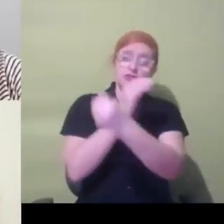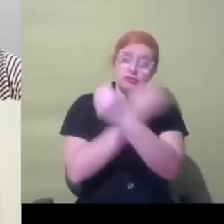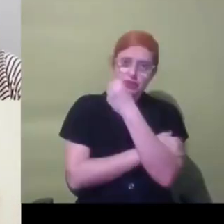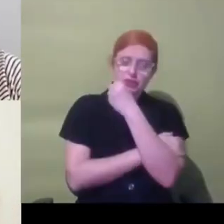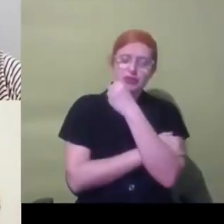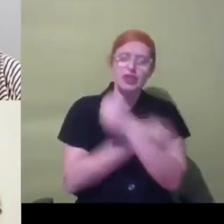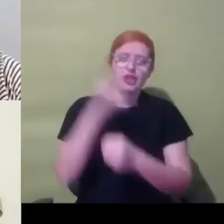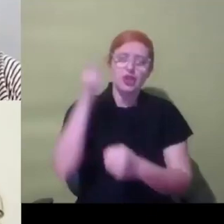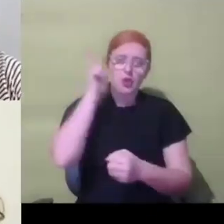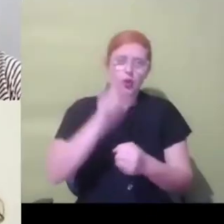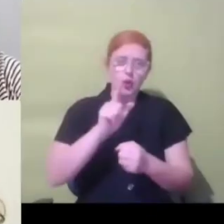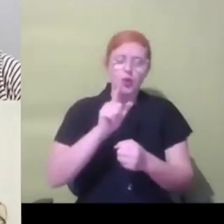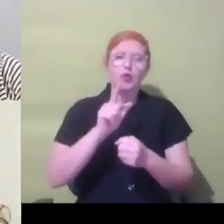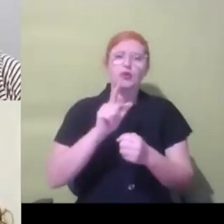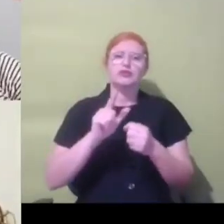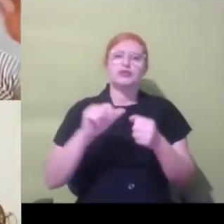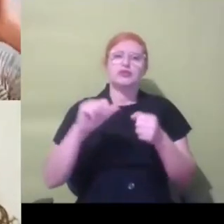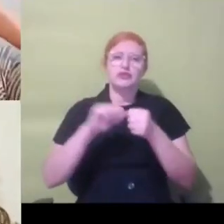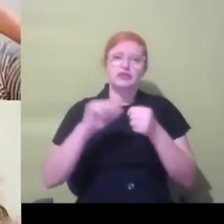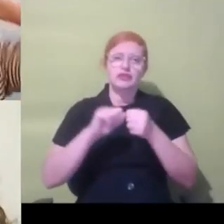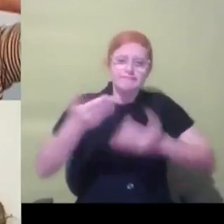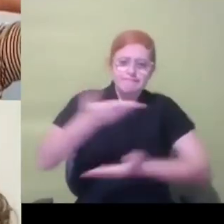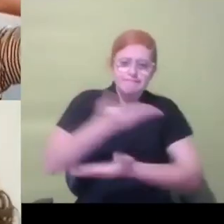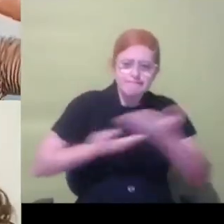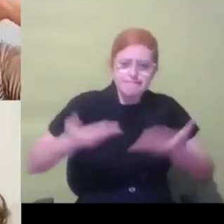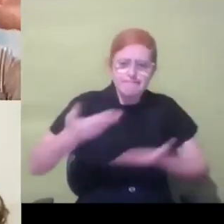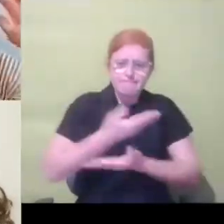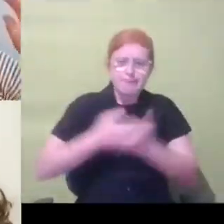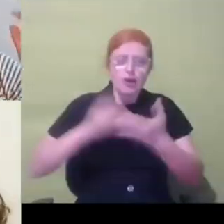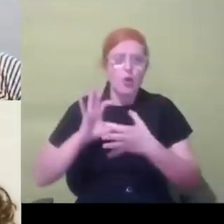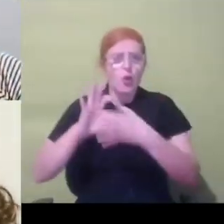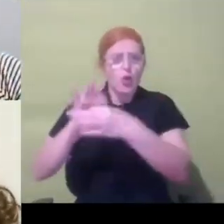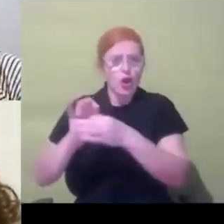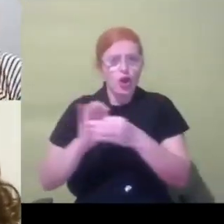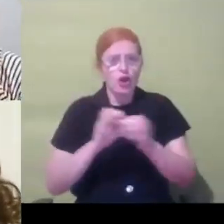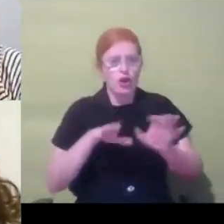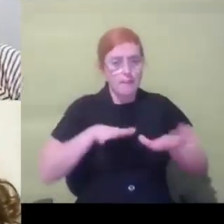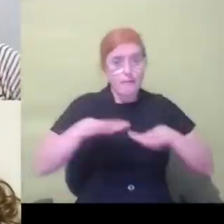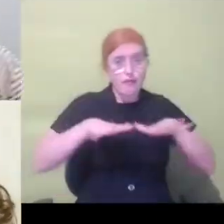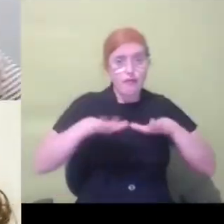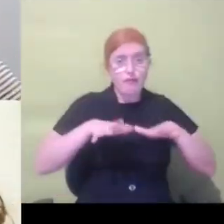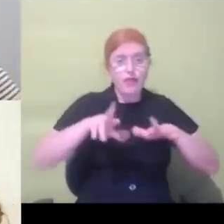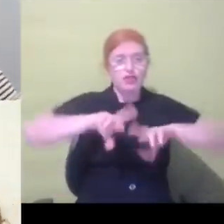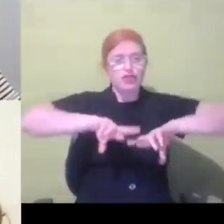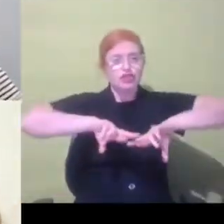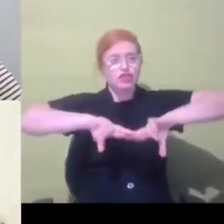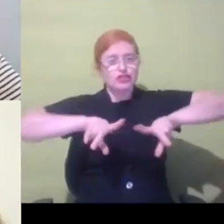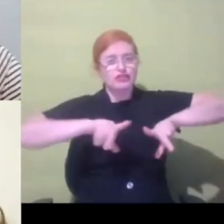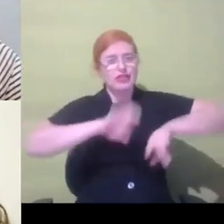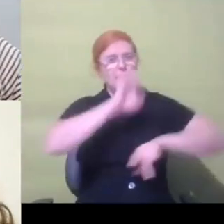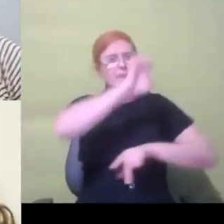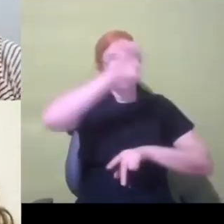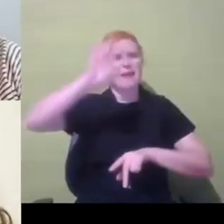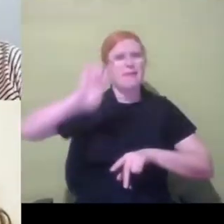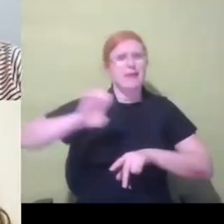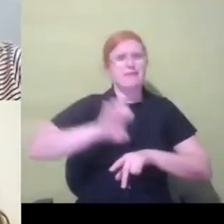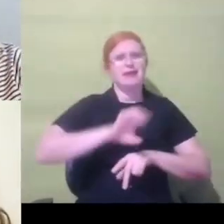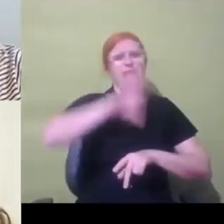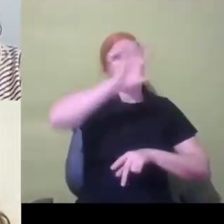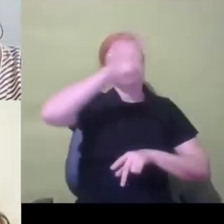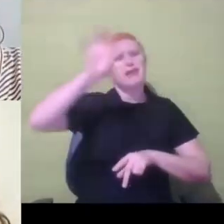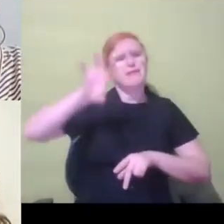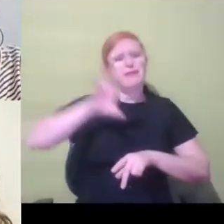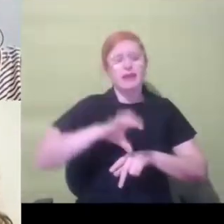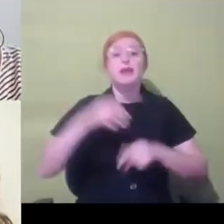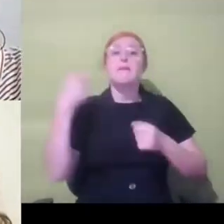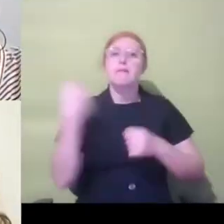buscar criar pontes de interlocução mesmo entre movimentos de diferentes regiões, precisa estar atenta a essa diversidade,